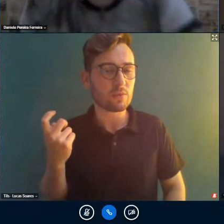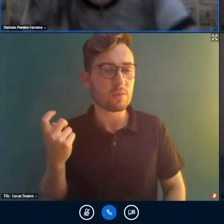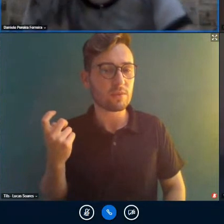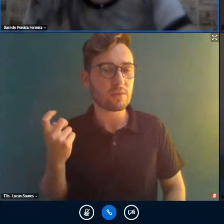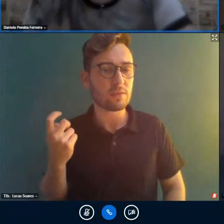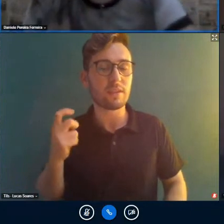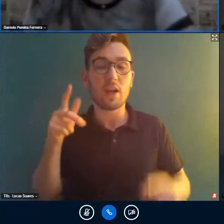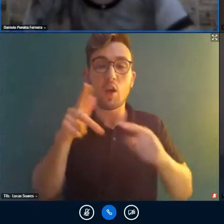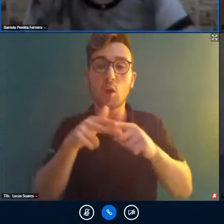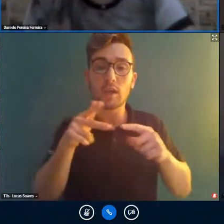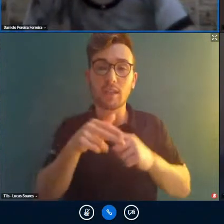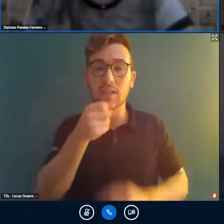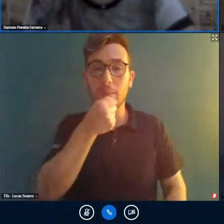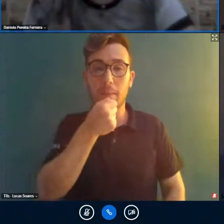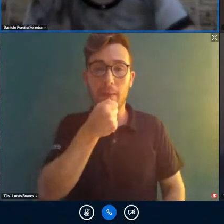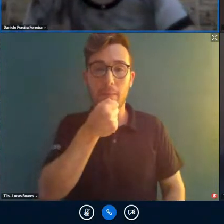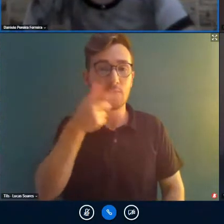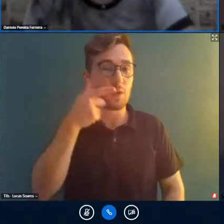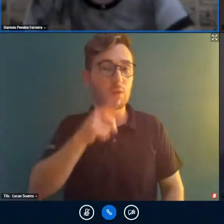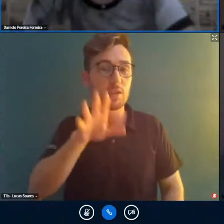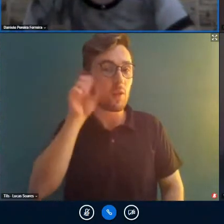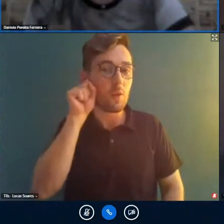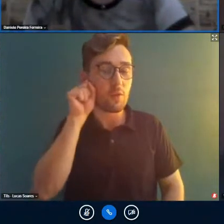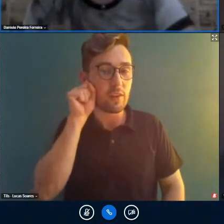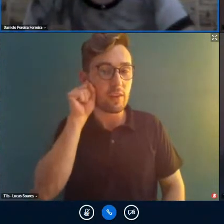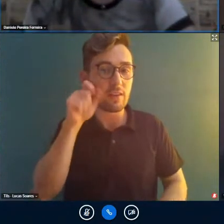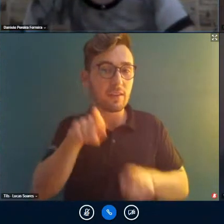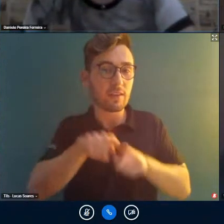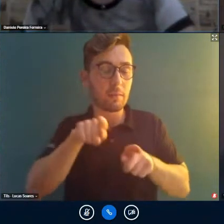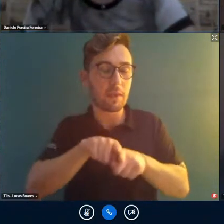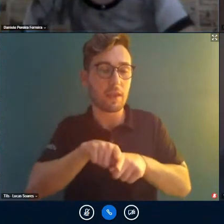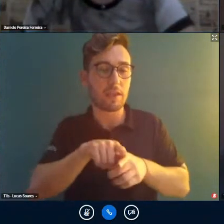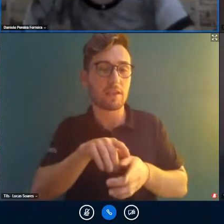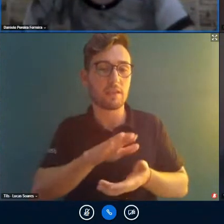Daniel, está cortando um pouco o teu áudio, a gente não está conseguindo escutar.